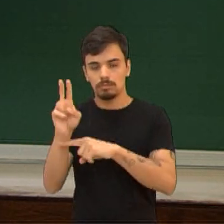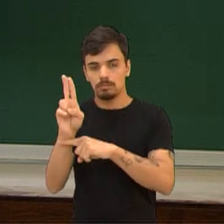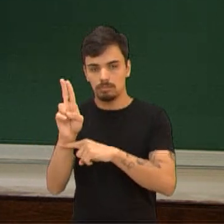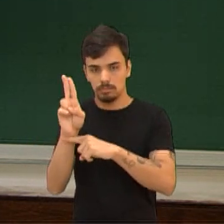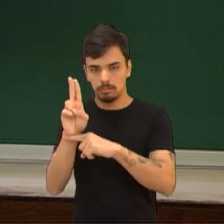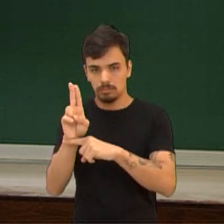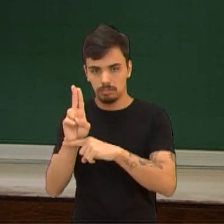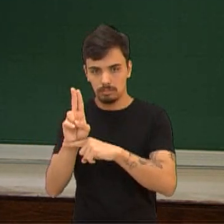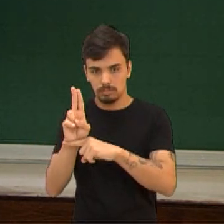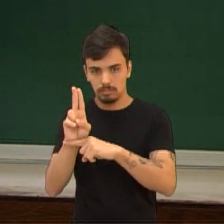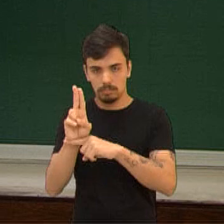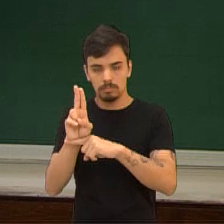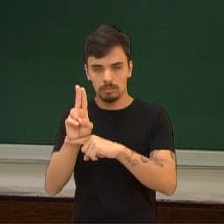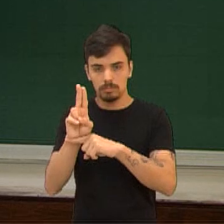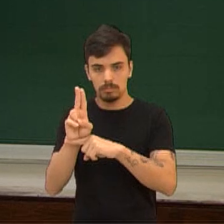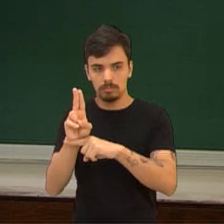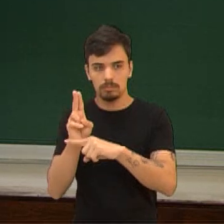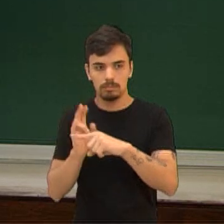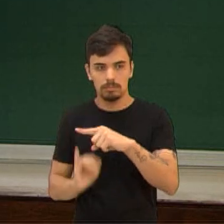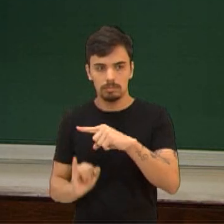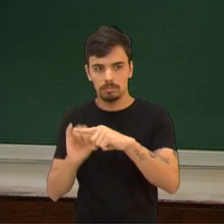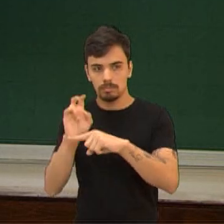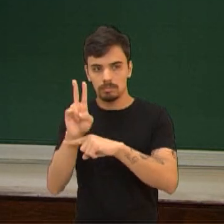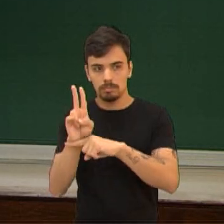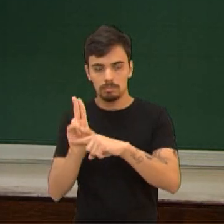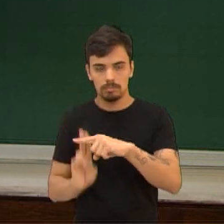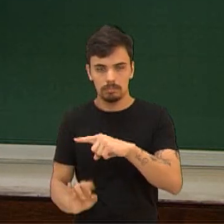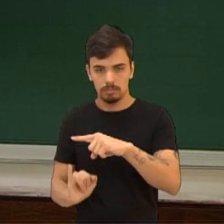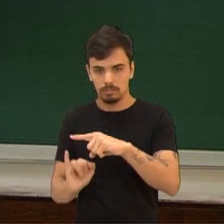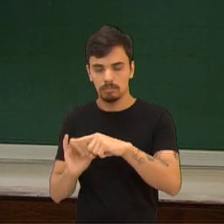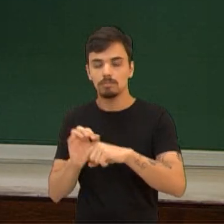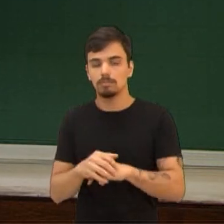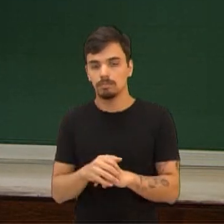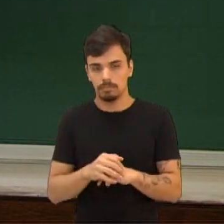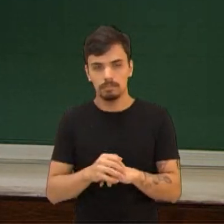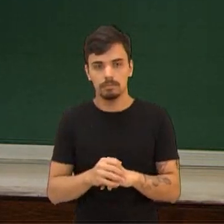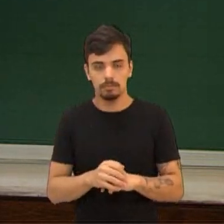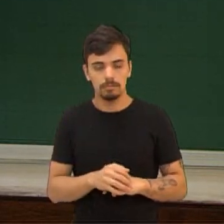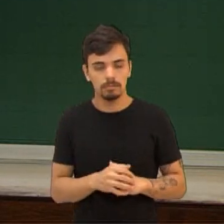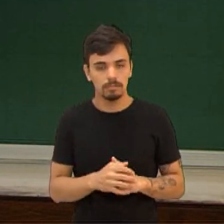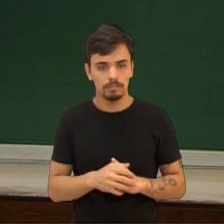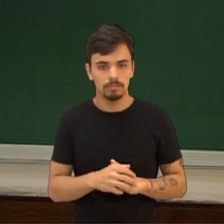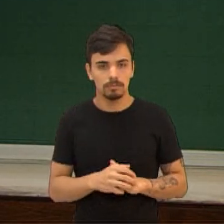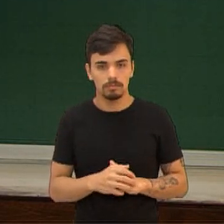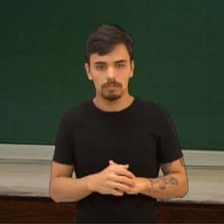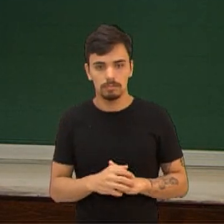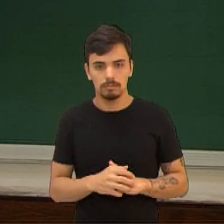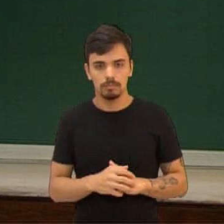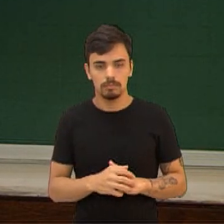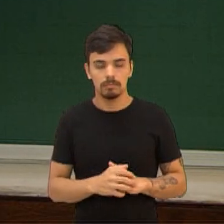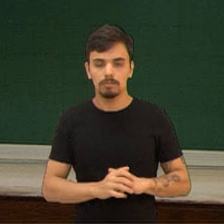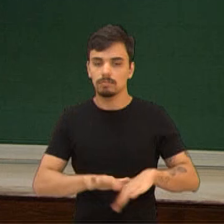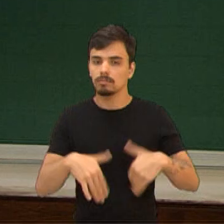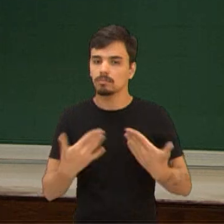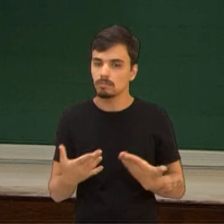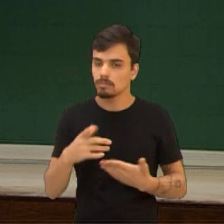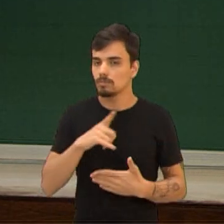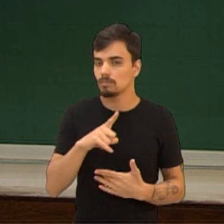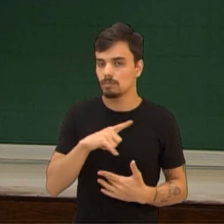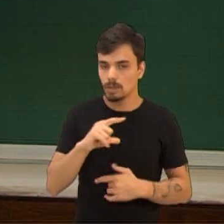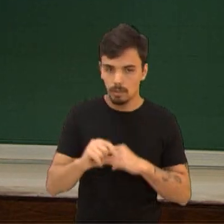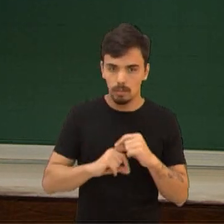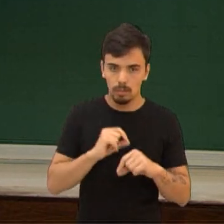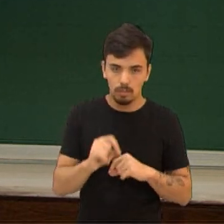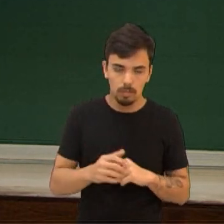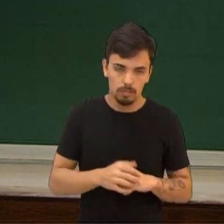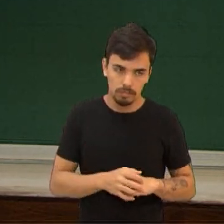né? Que é energia, né? Porque tensão é energia sobre carga, energia sobre tempo. E eu vou ter,